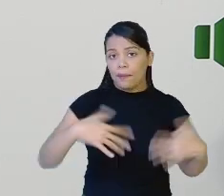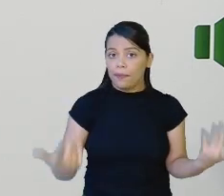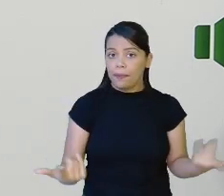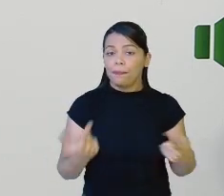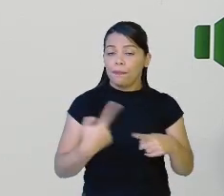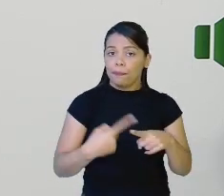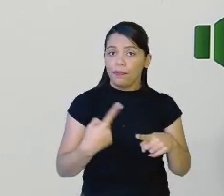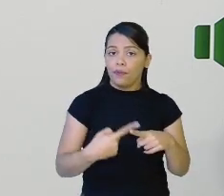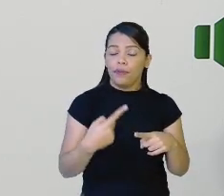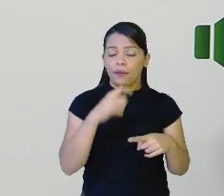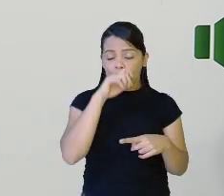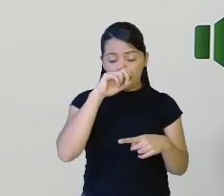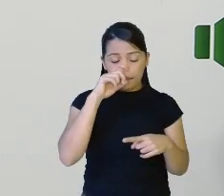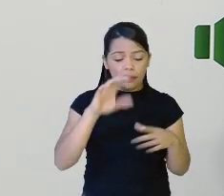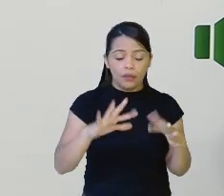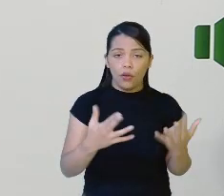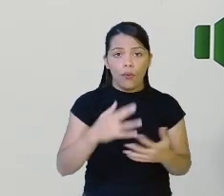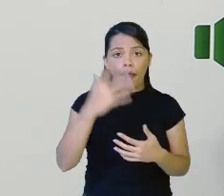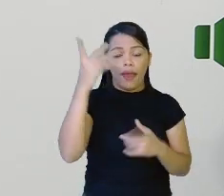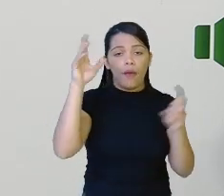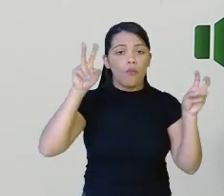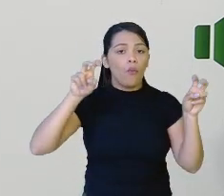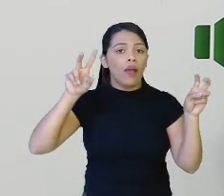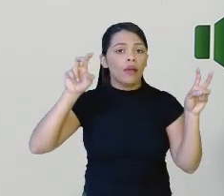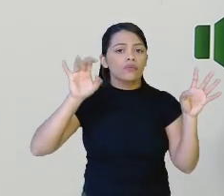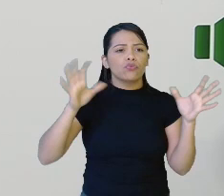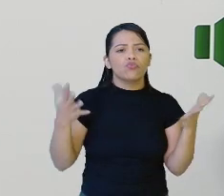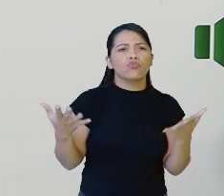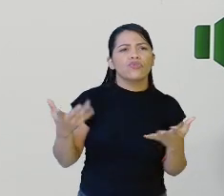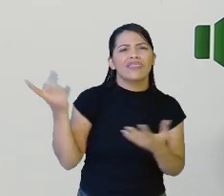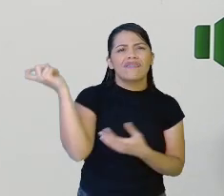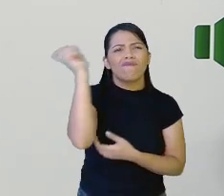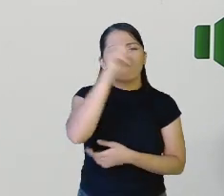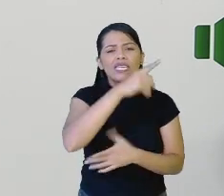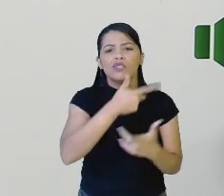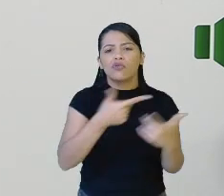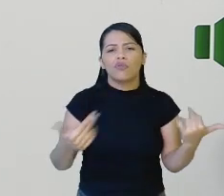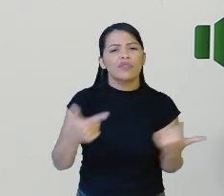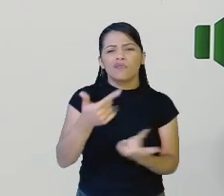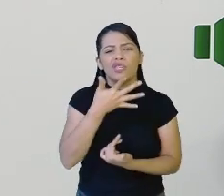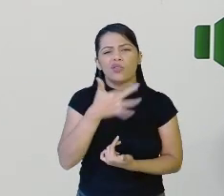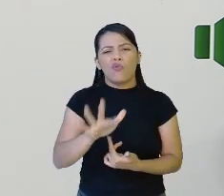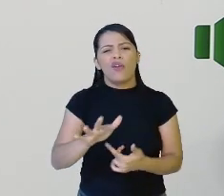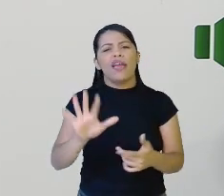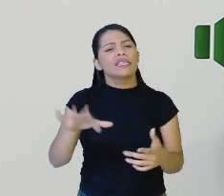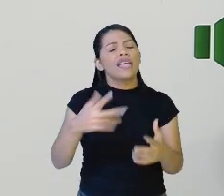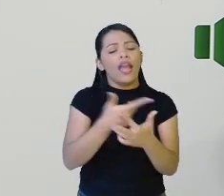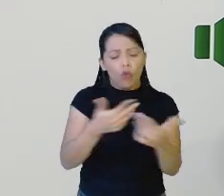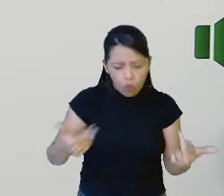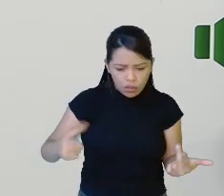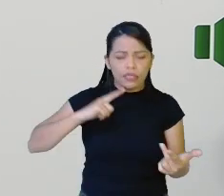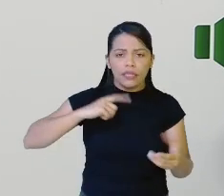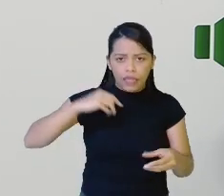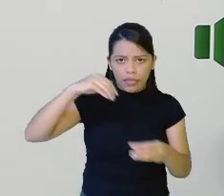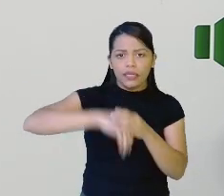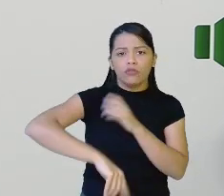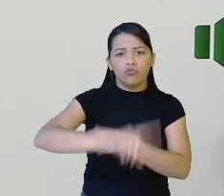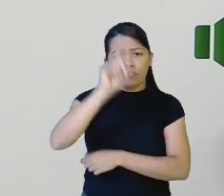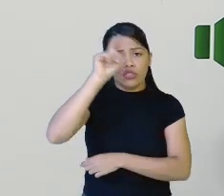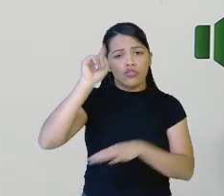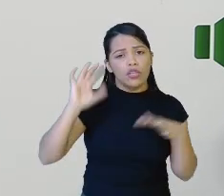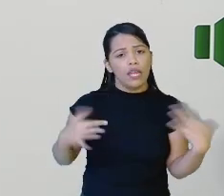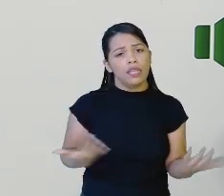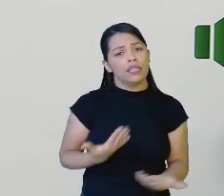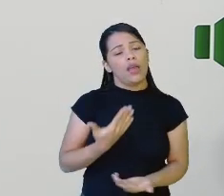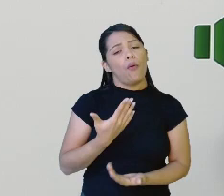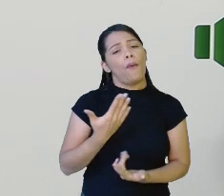cotidiano, não é um assunto distante, não é uma coisa que você nem conhece, é uma coisa que está ali no seu dia a dia. Então, é como se fosse um bate-papo.